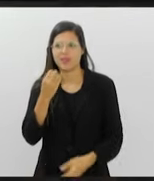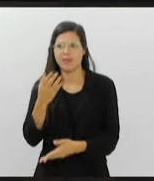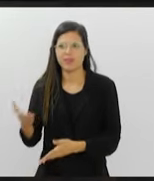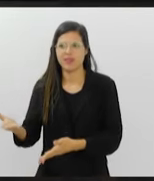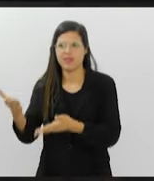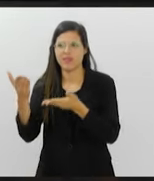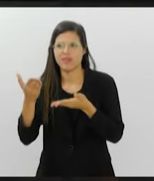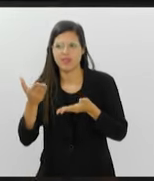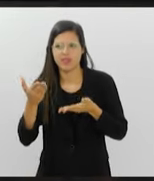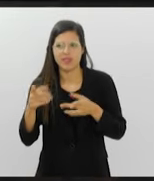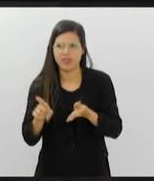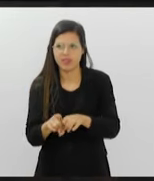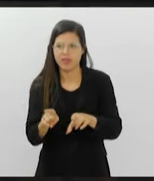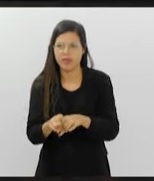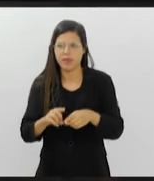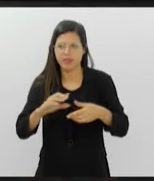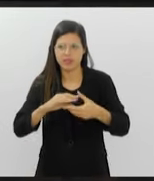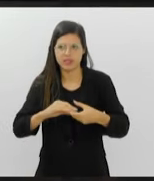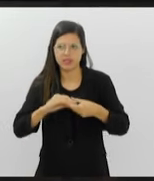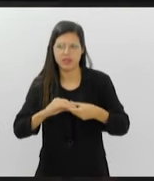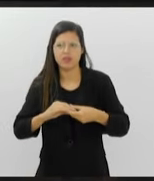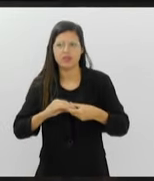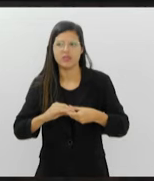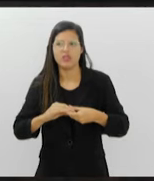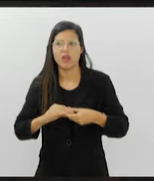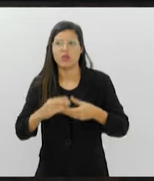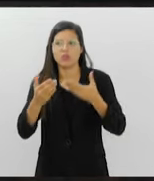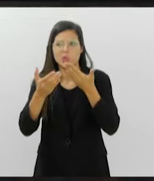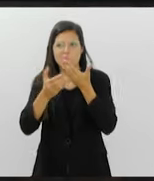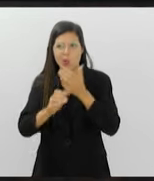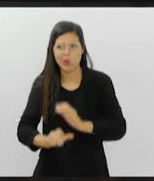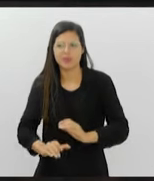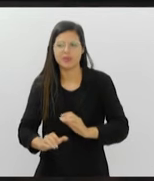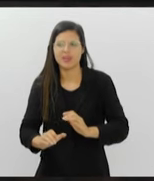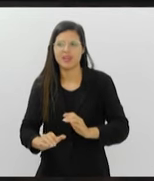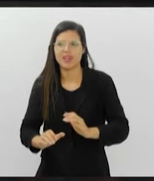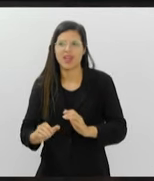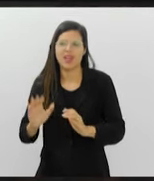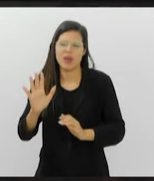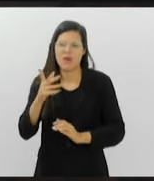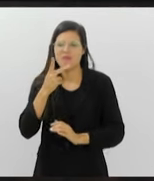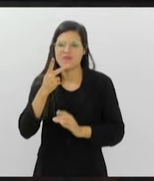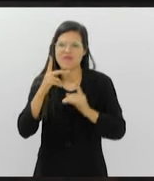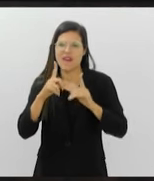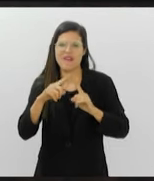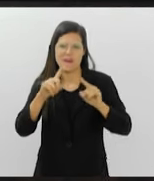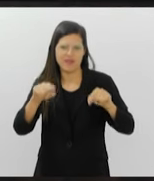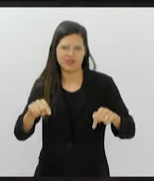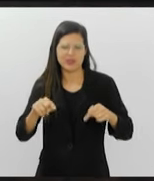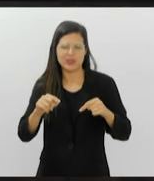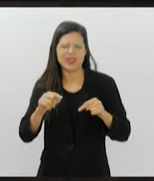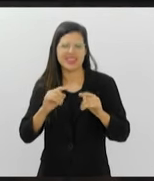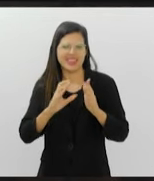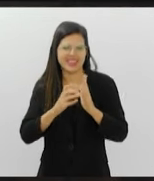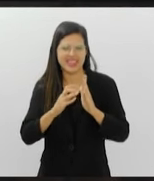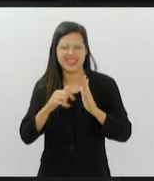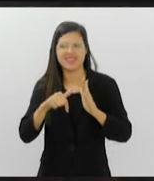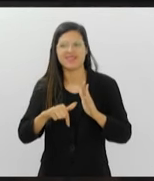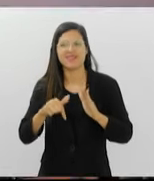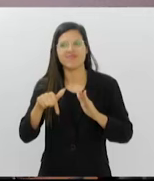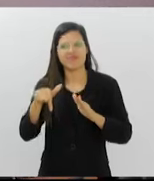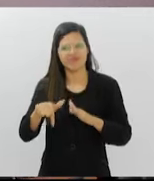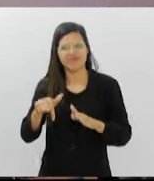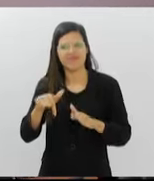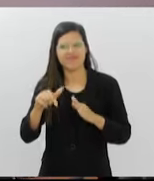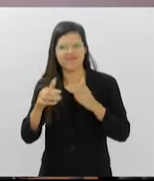bem-vindos. Saudar aqui também os servidores, os concursados, eu já chamo de servidores, que vêm ocupando as galerias aqui, reivindicando a atenção